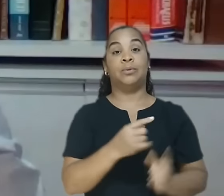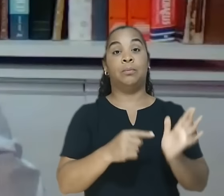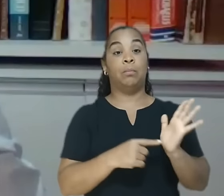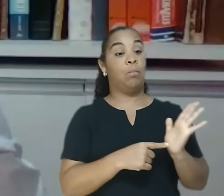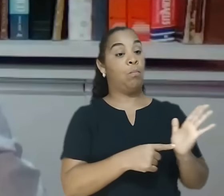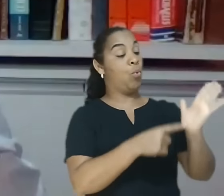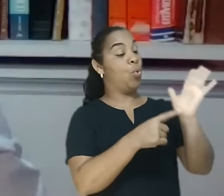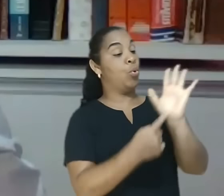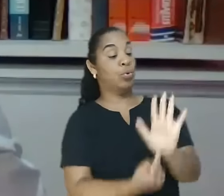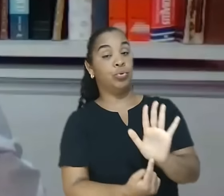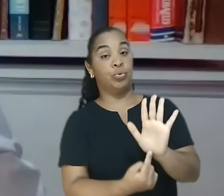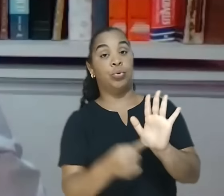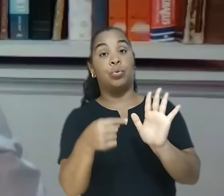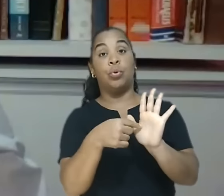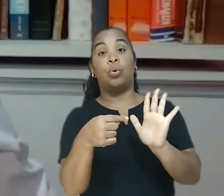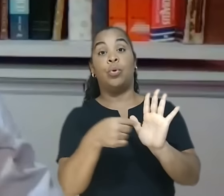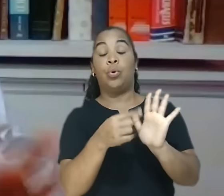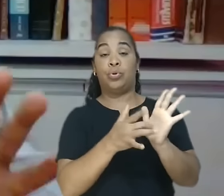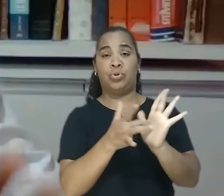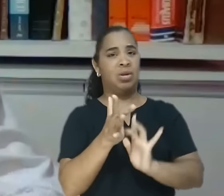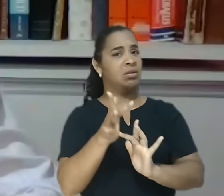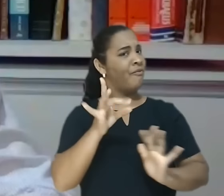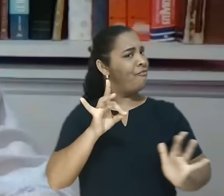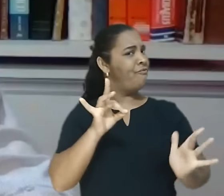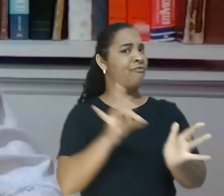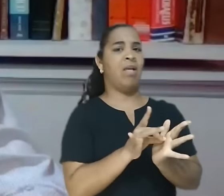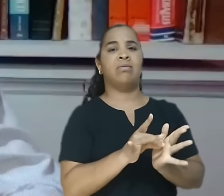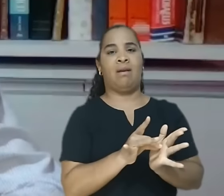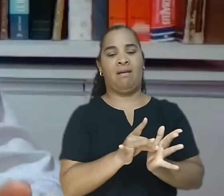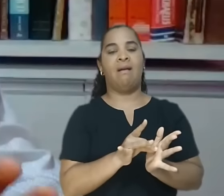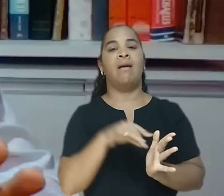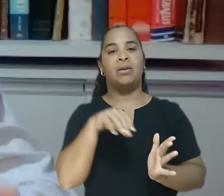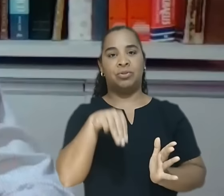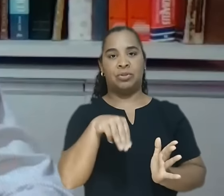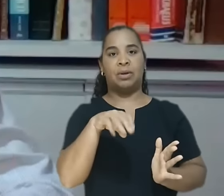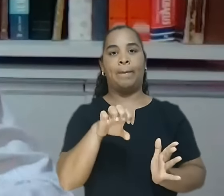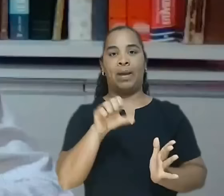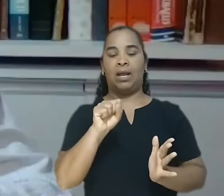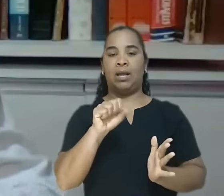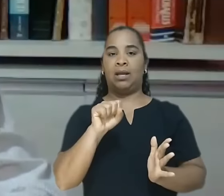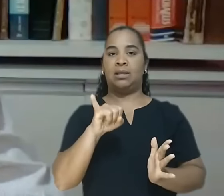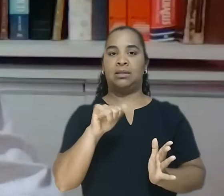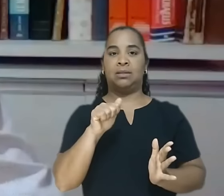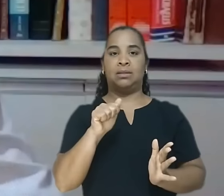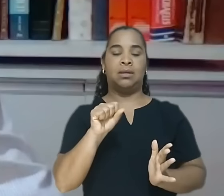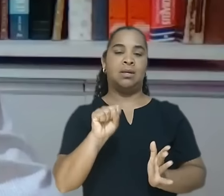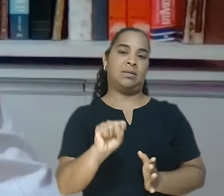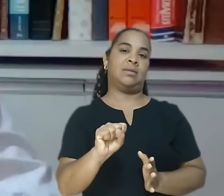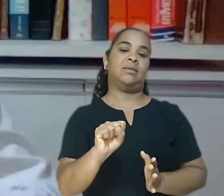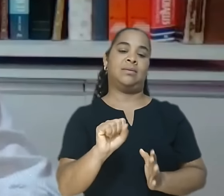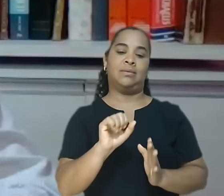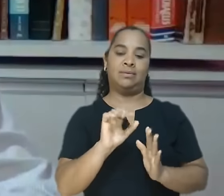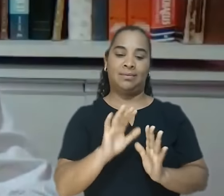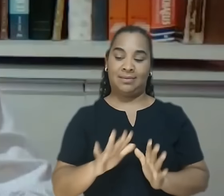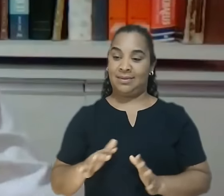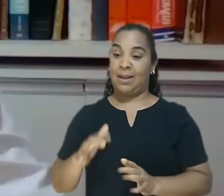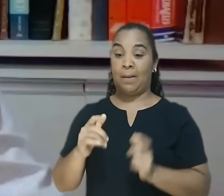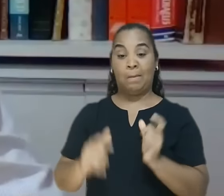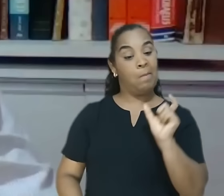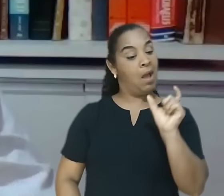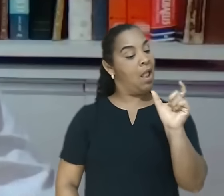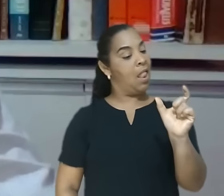realmente É o Messias Porque aquelas 14 Pontas Representa O valor numérico 14 Da palavra